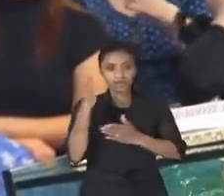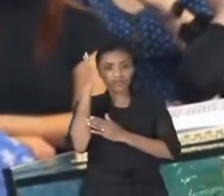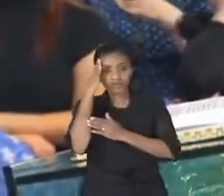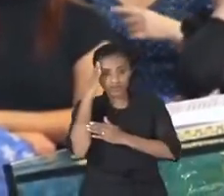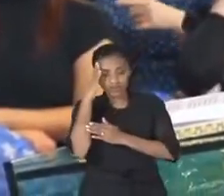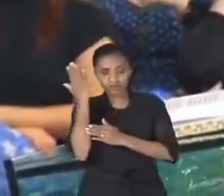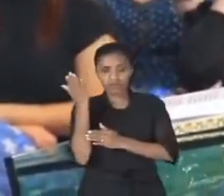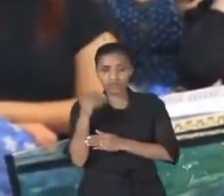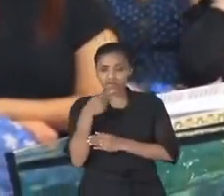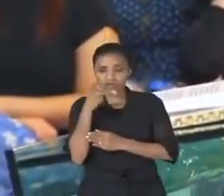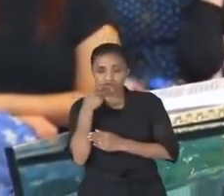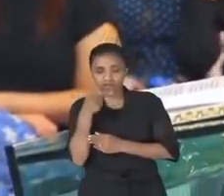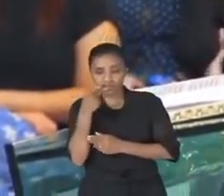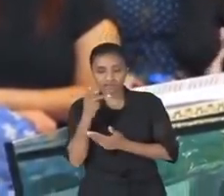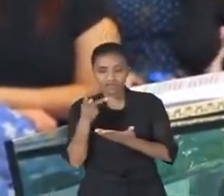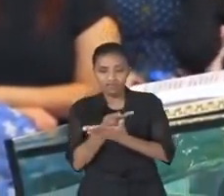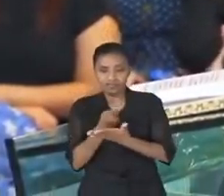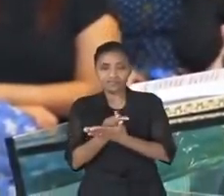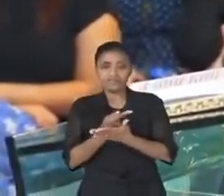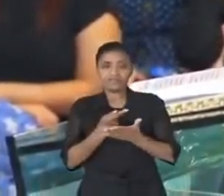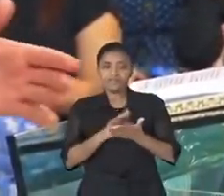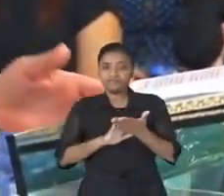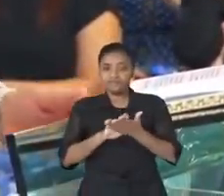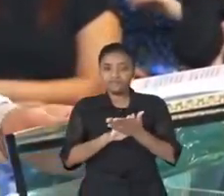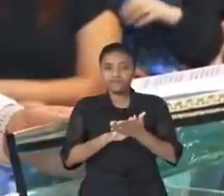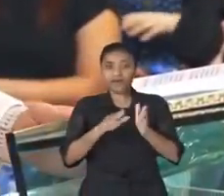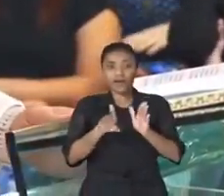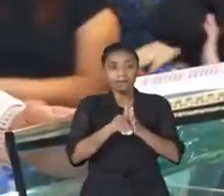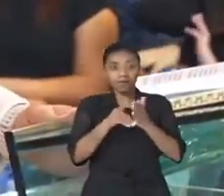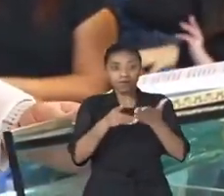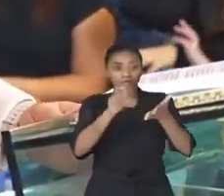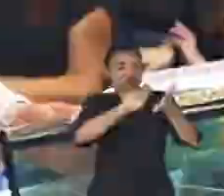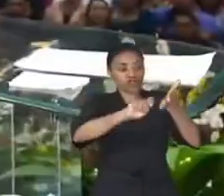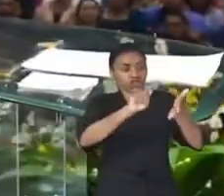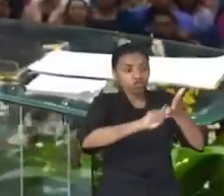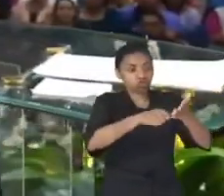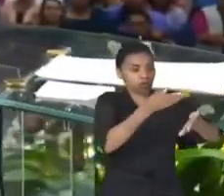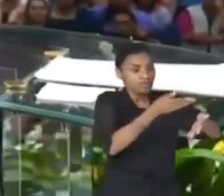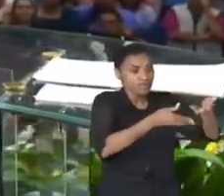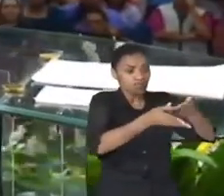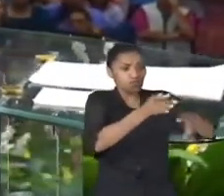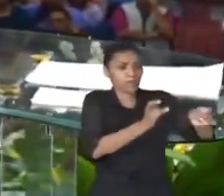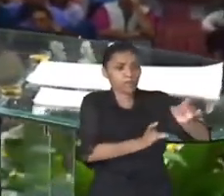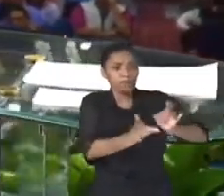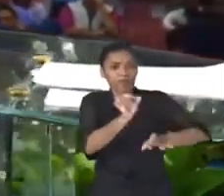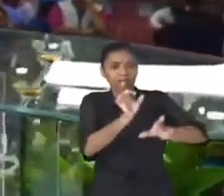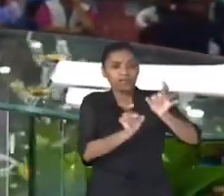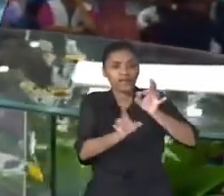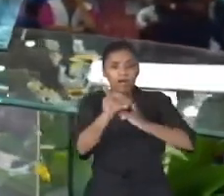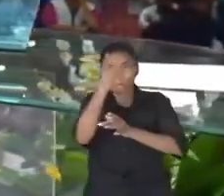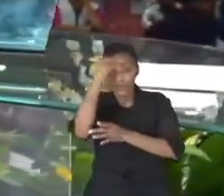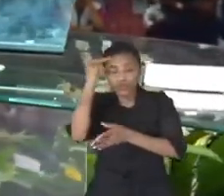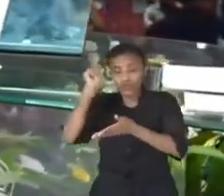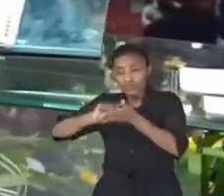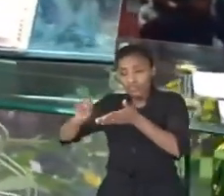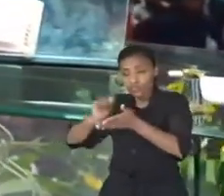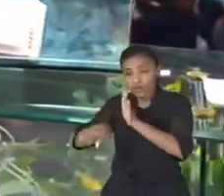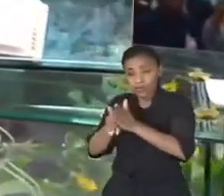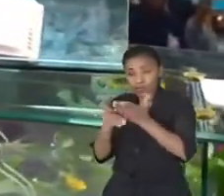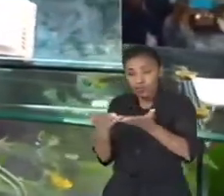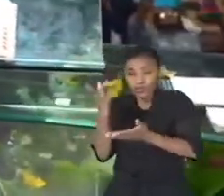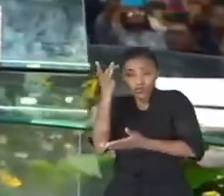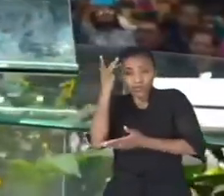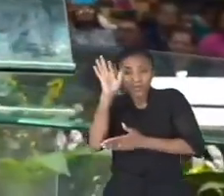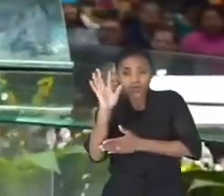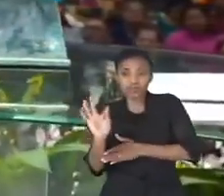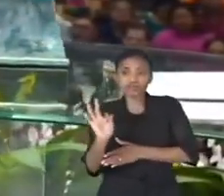falando nenhuma heresia aqui. A Bíblia não foi um livro escrito para ser comercial, para ser vendido. Quem escreveu a Bíblia nem imaginou que um dia ela teria